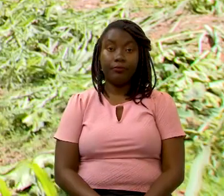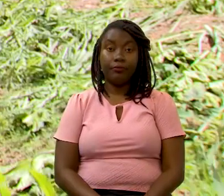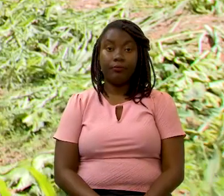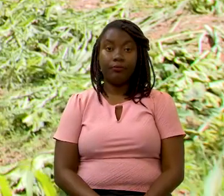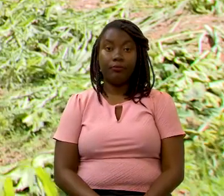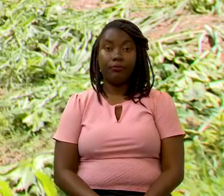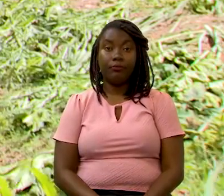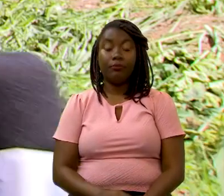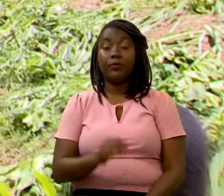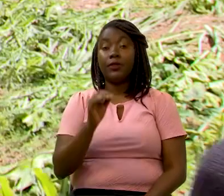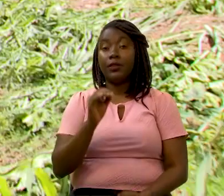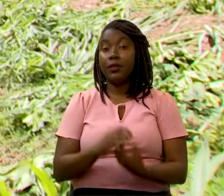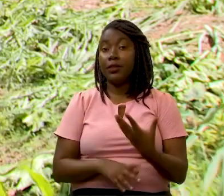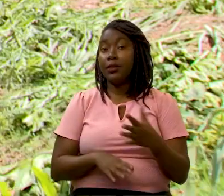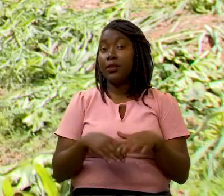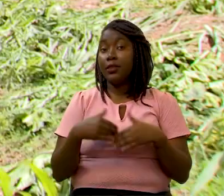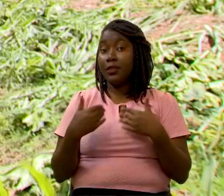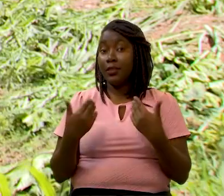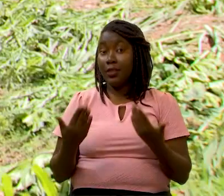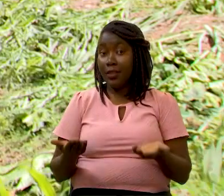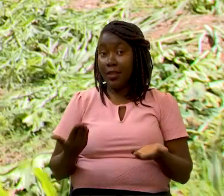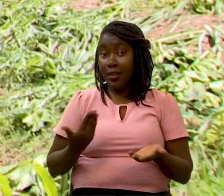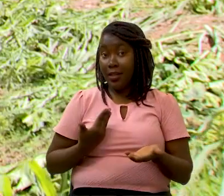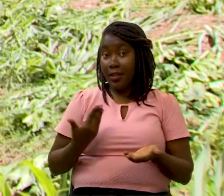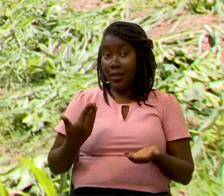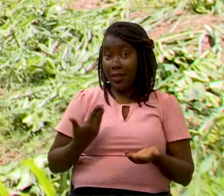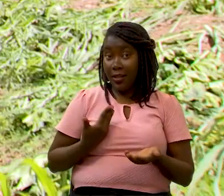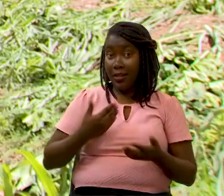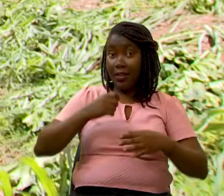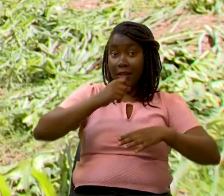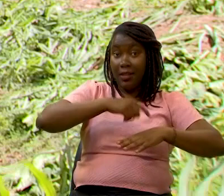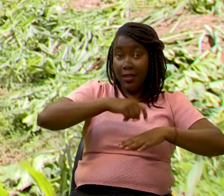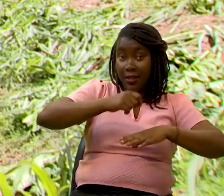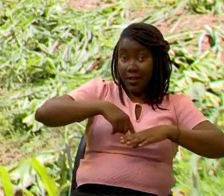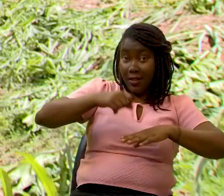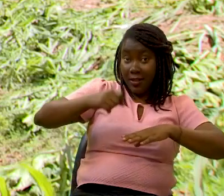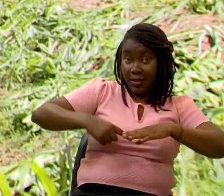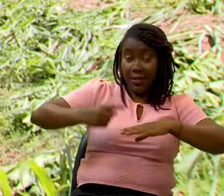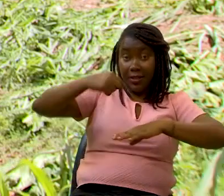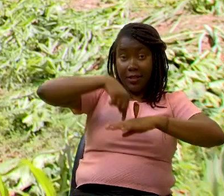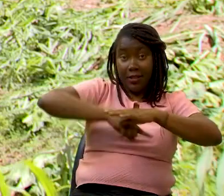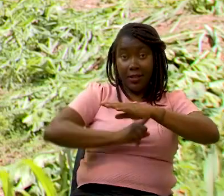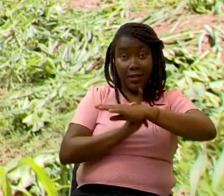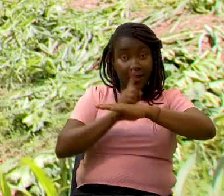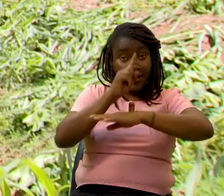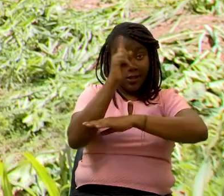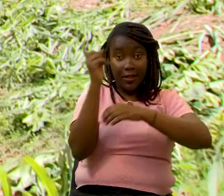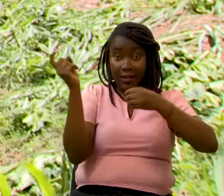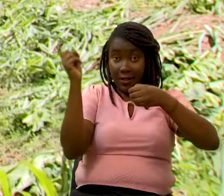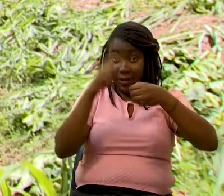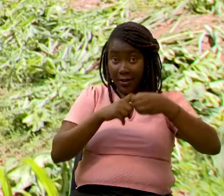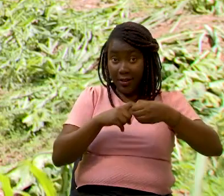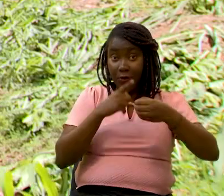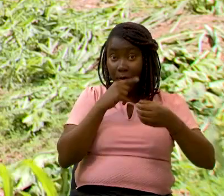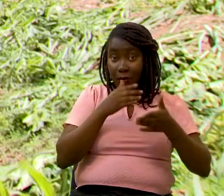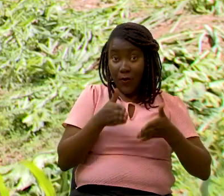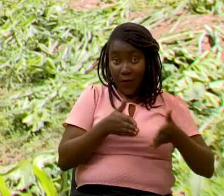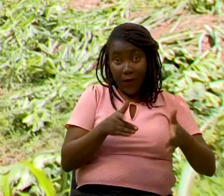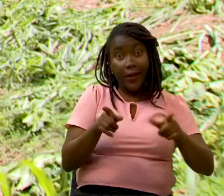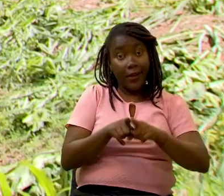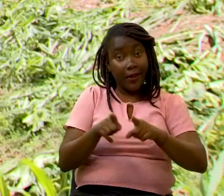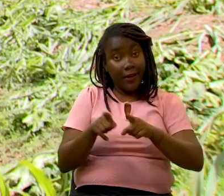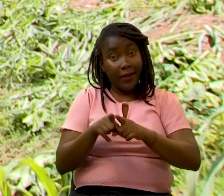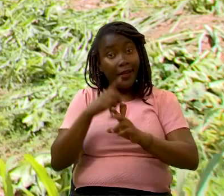confortavelmente no lugar. E aí surgiu então essa parceria entre o plantio das mudas para a recuperação aqui do